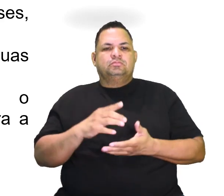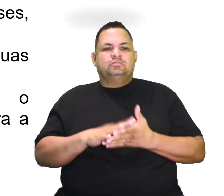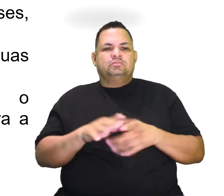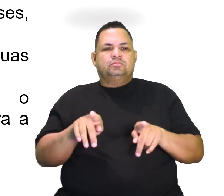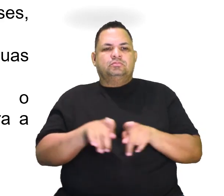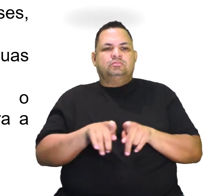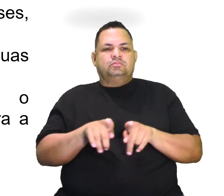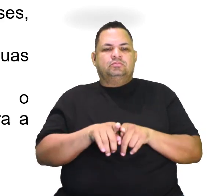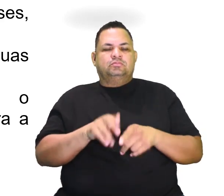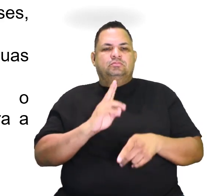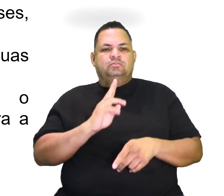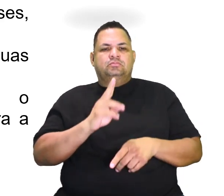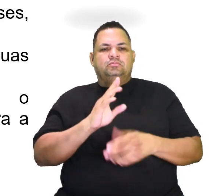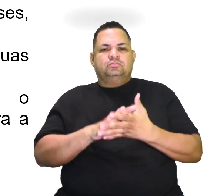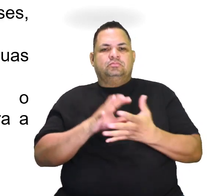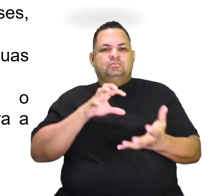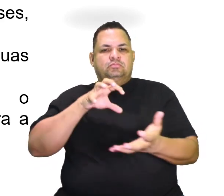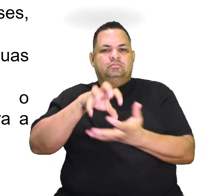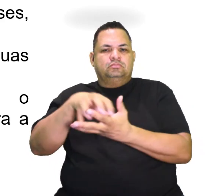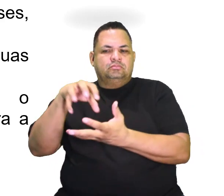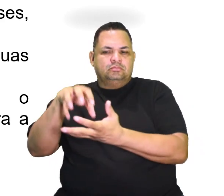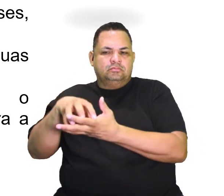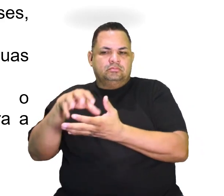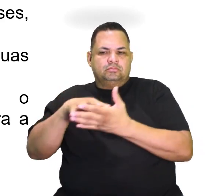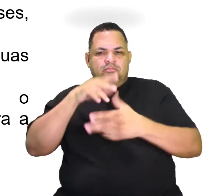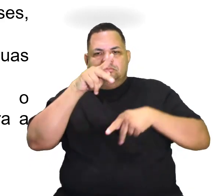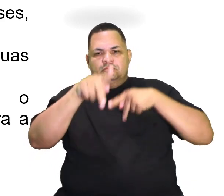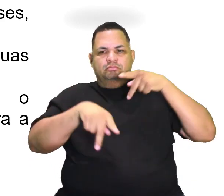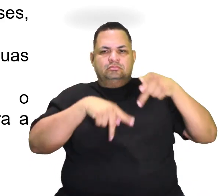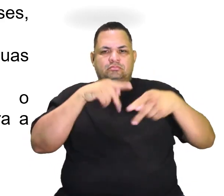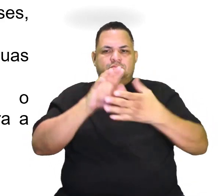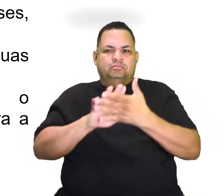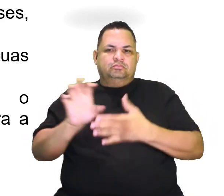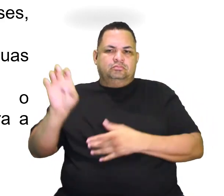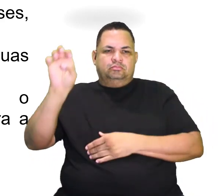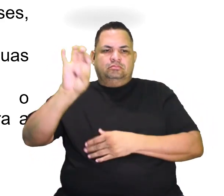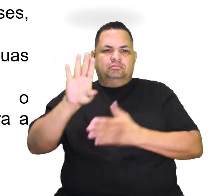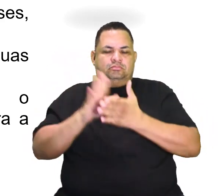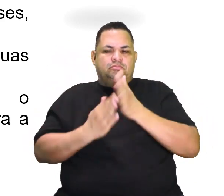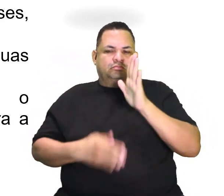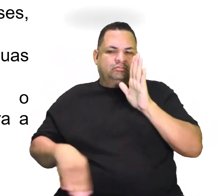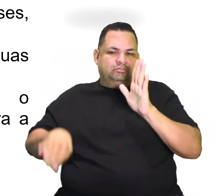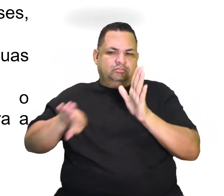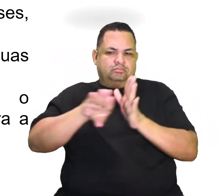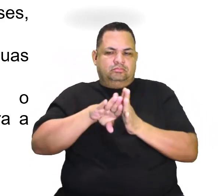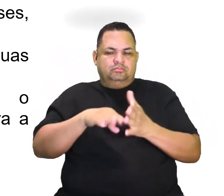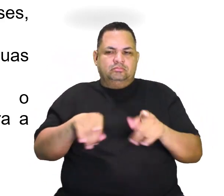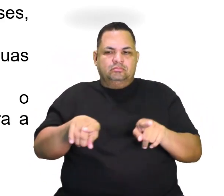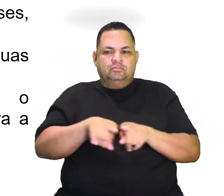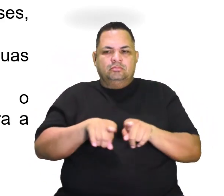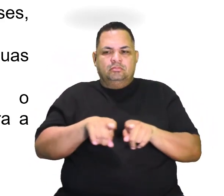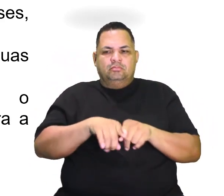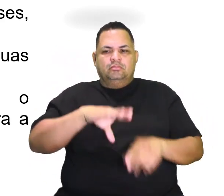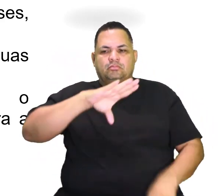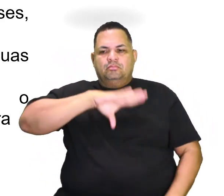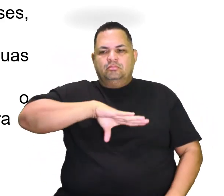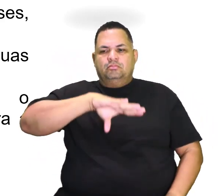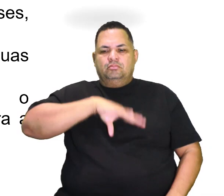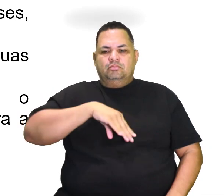cultural também ocorre pelo processo de colonização pelos povos europeus, né? No caso, os